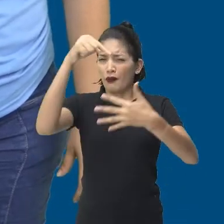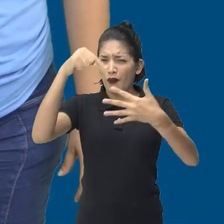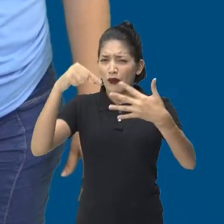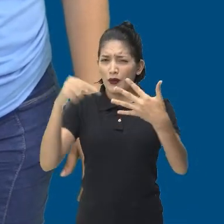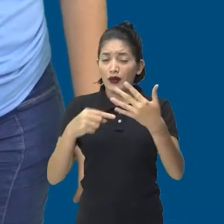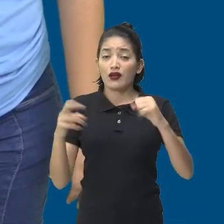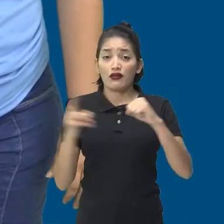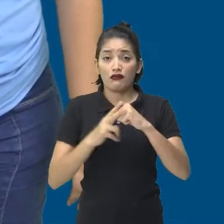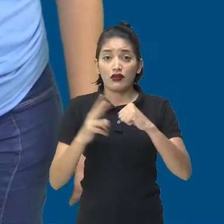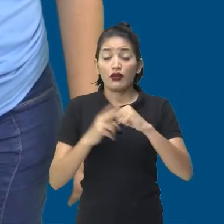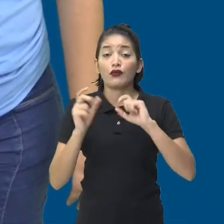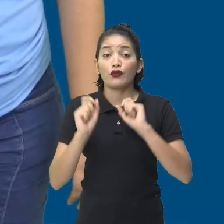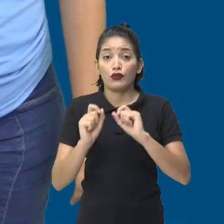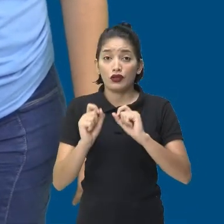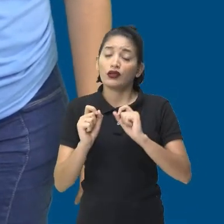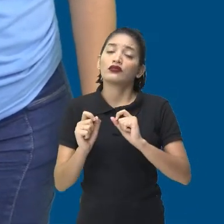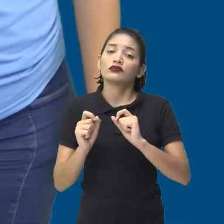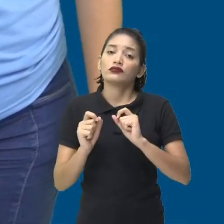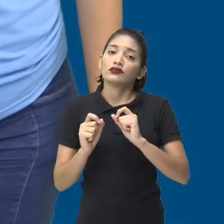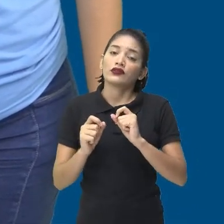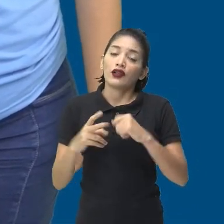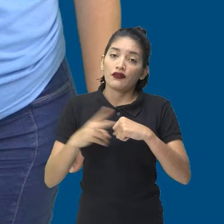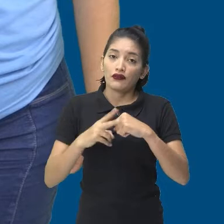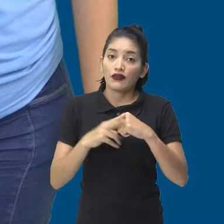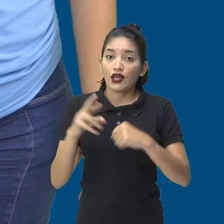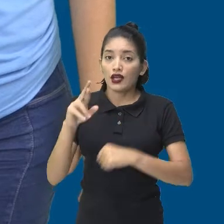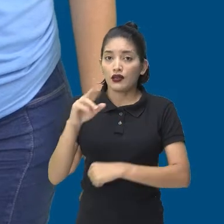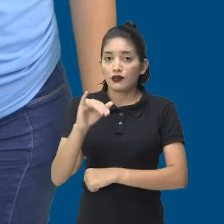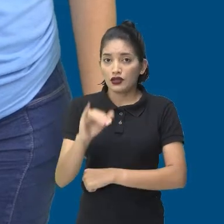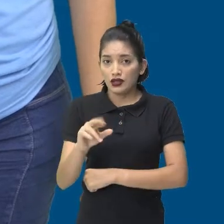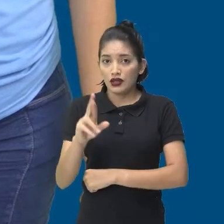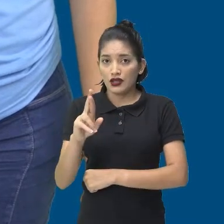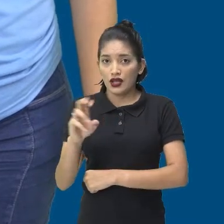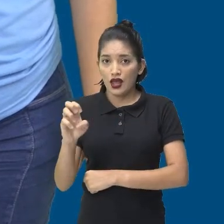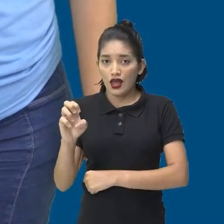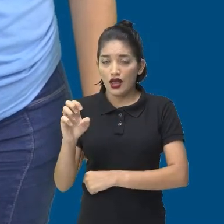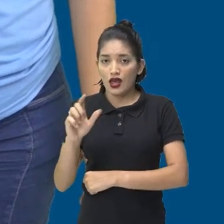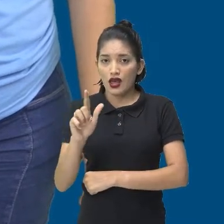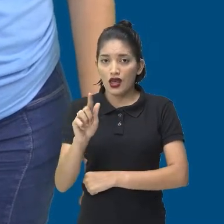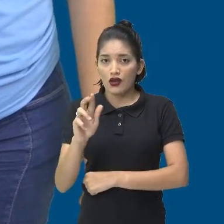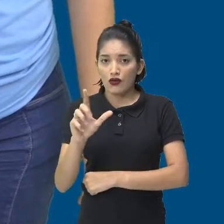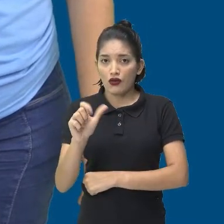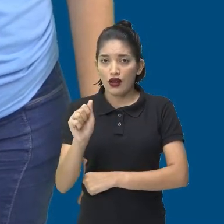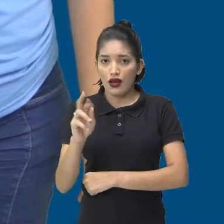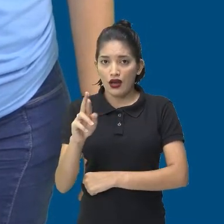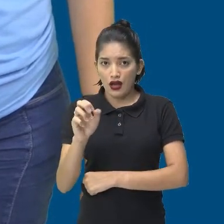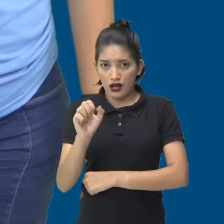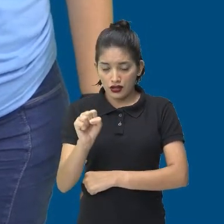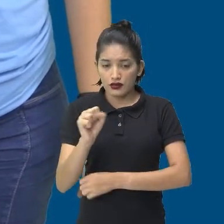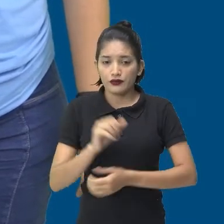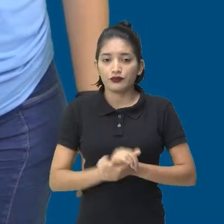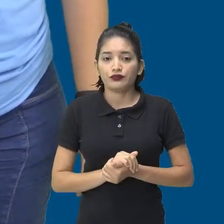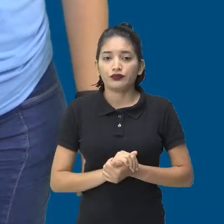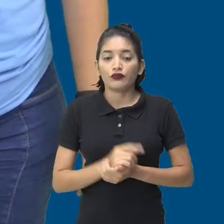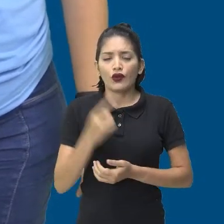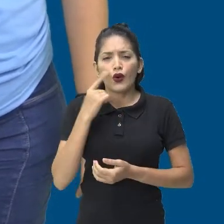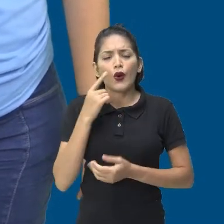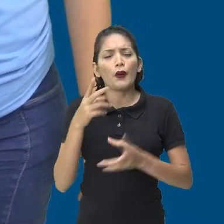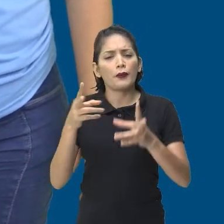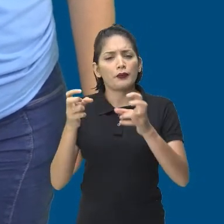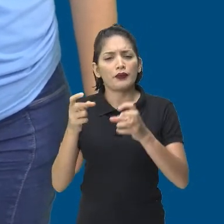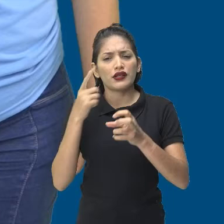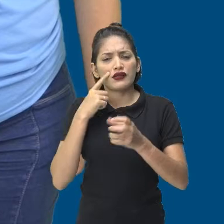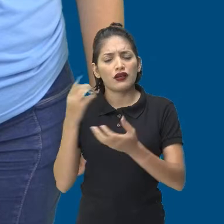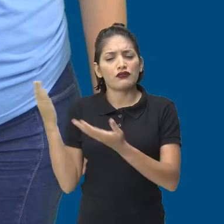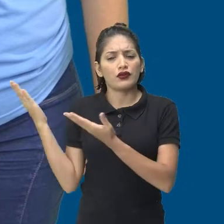eles são verbos irregulares. Olha como é que ficou o radical de cada verbo, né? Observem que